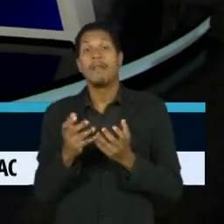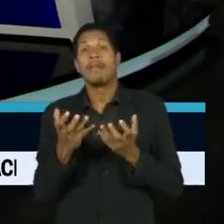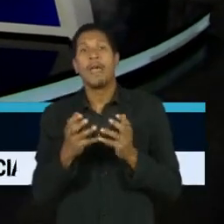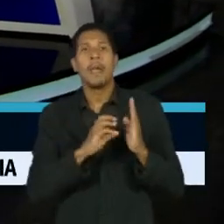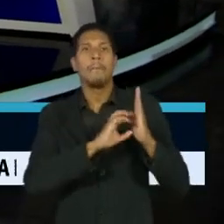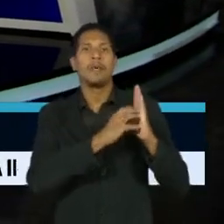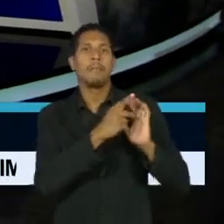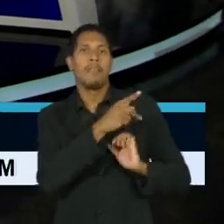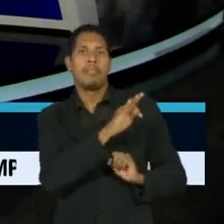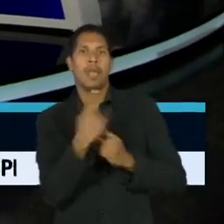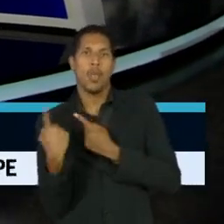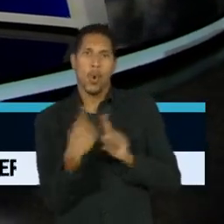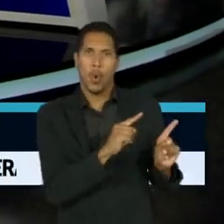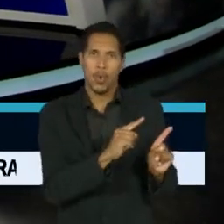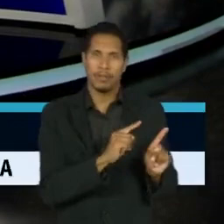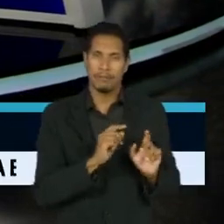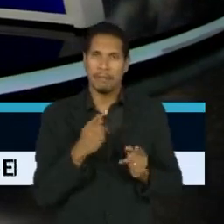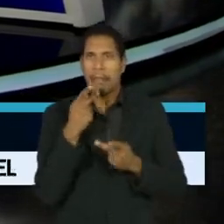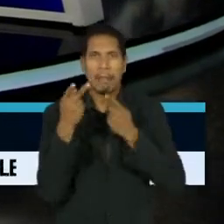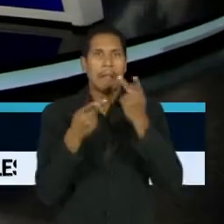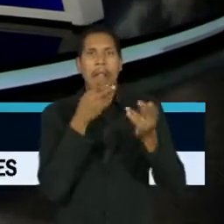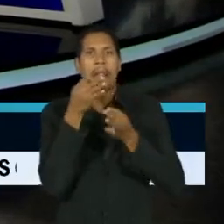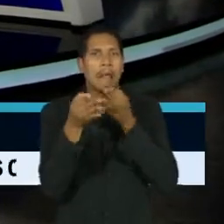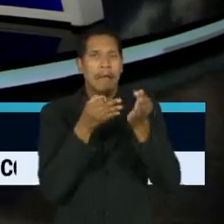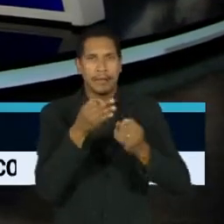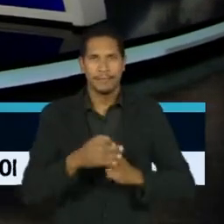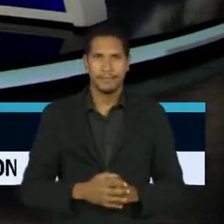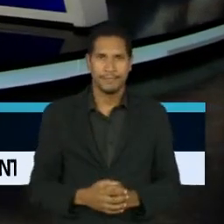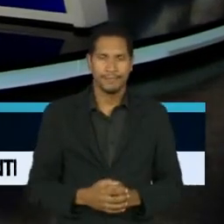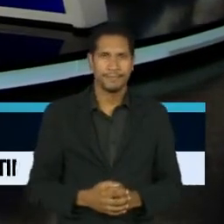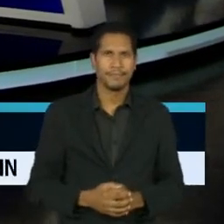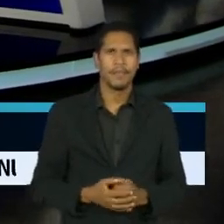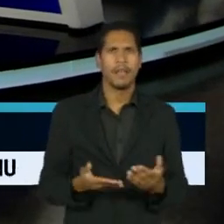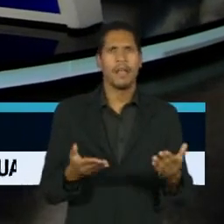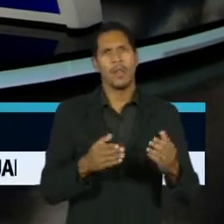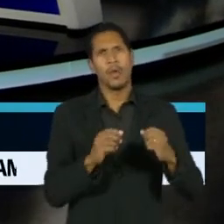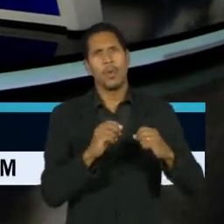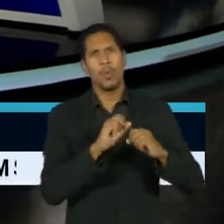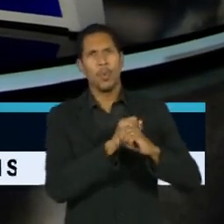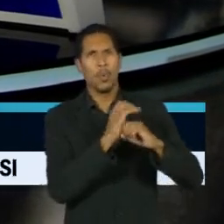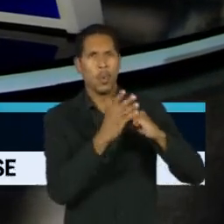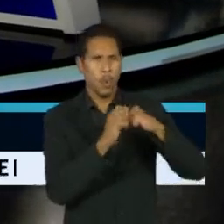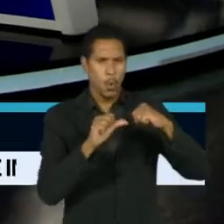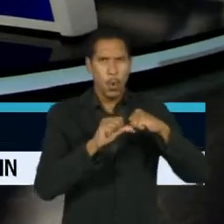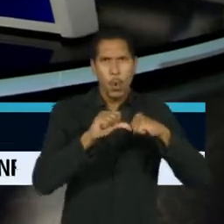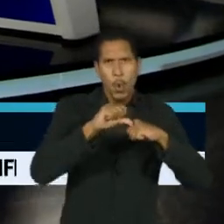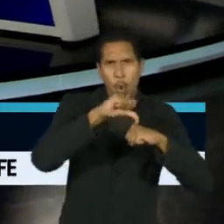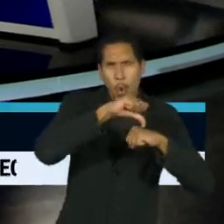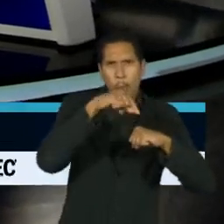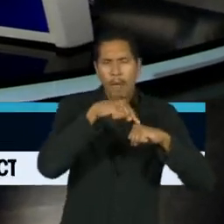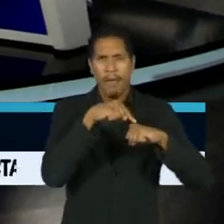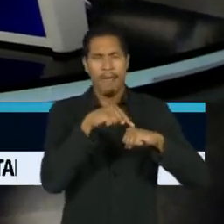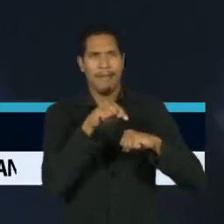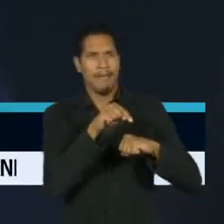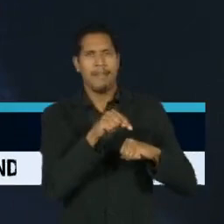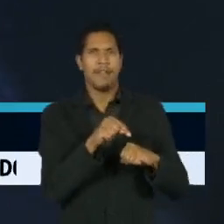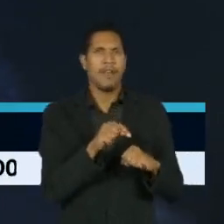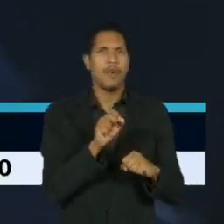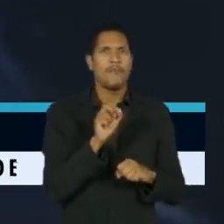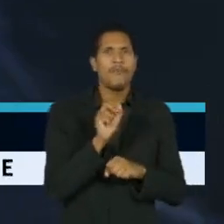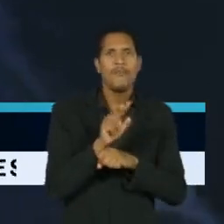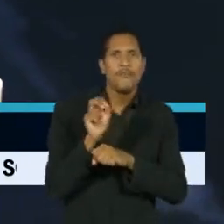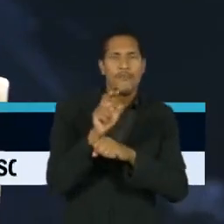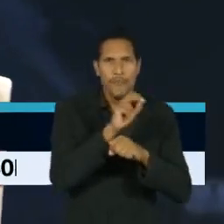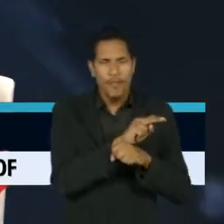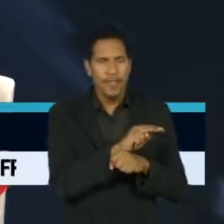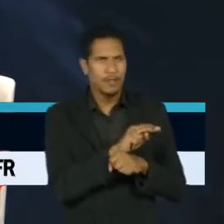agora sobre uma das falas aí Doutor Arnaldo que ele chama homem Conde vírus vacinal e disse que segundo alguns estudiosos aparente podem finalizar